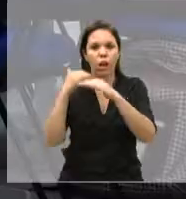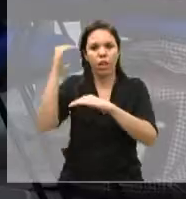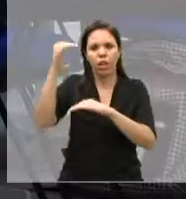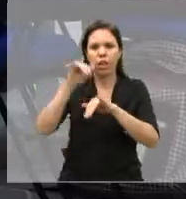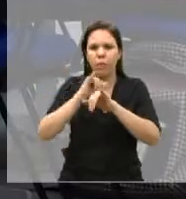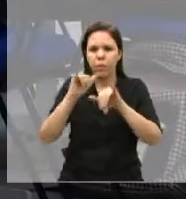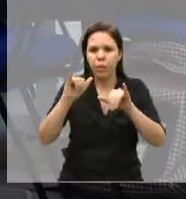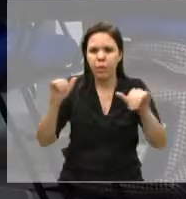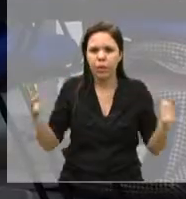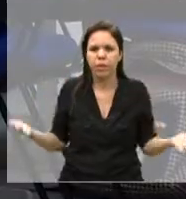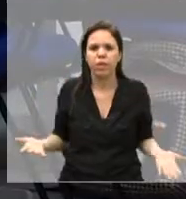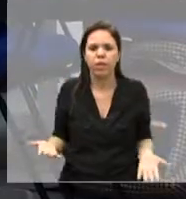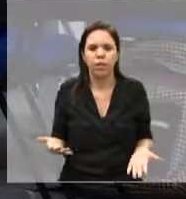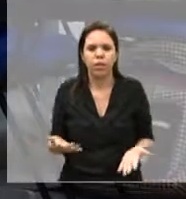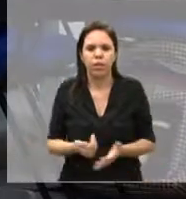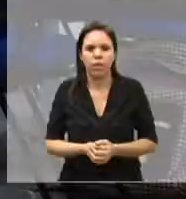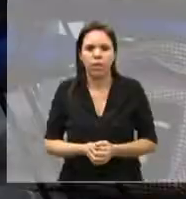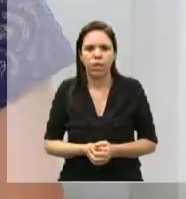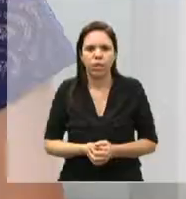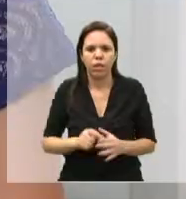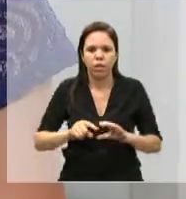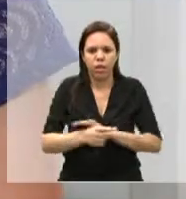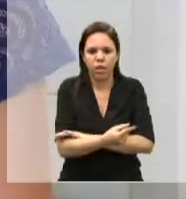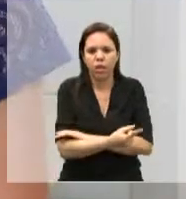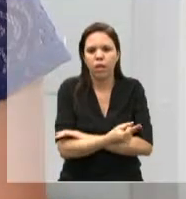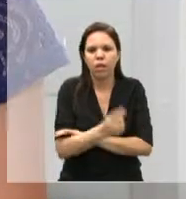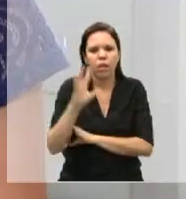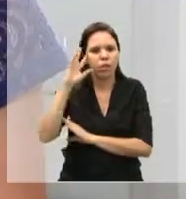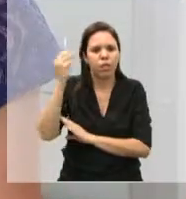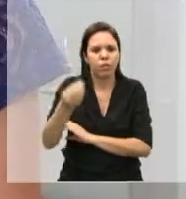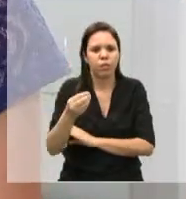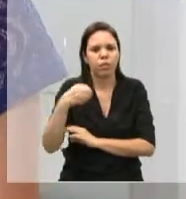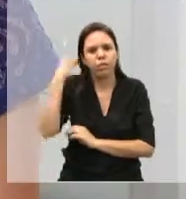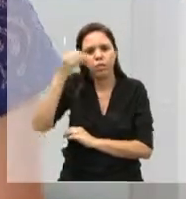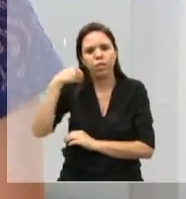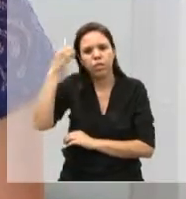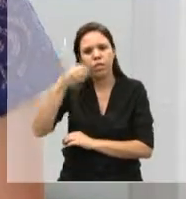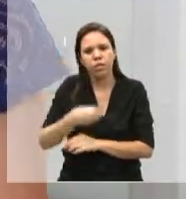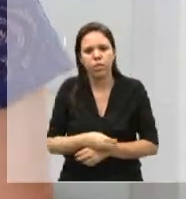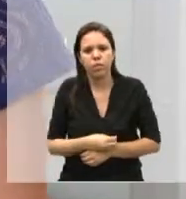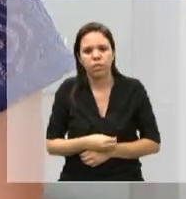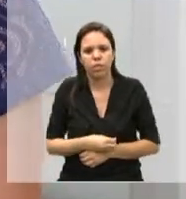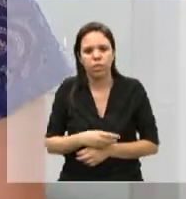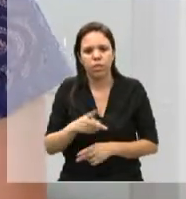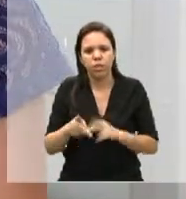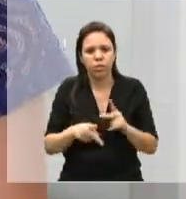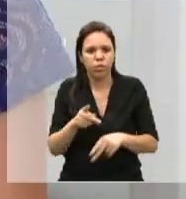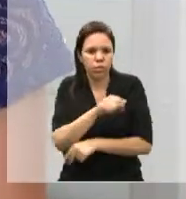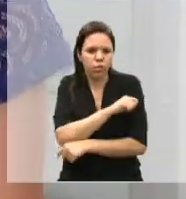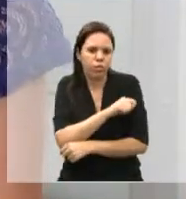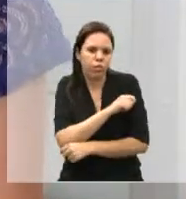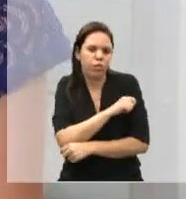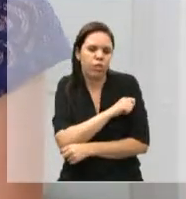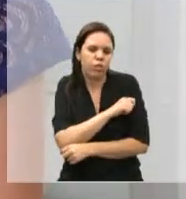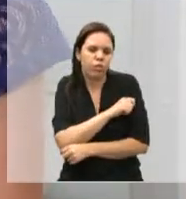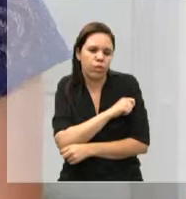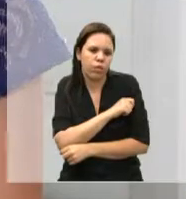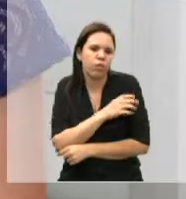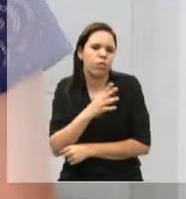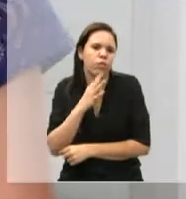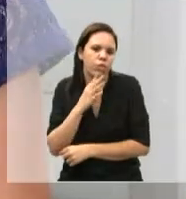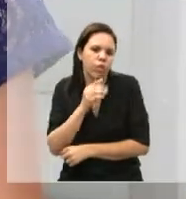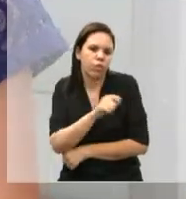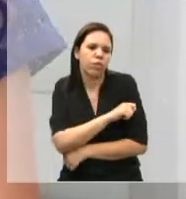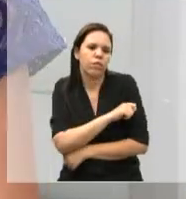notícias, mergulhar no conhecimento. Pela experiência que você tem com os discentes, né, que são os alunos, então eu conheço